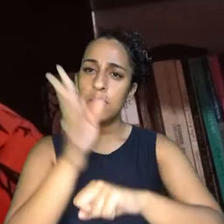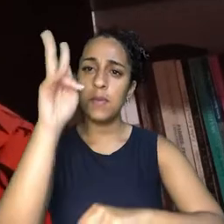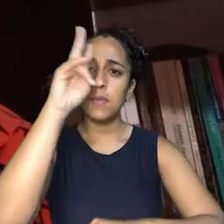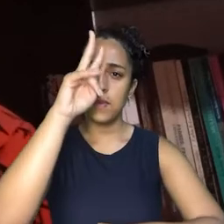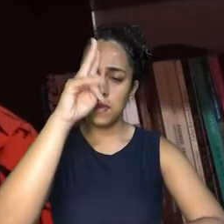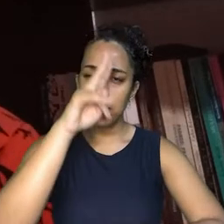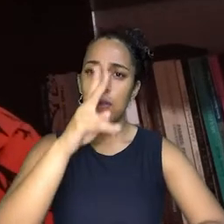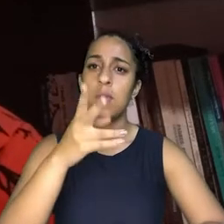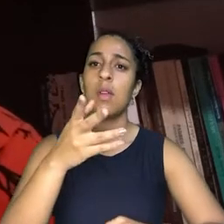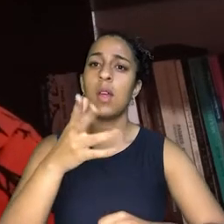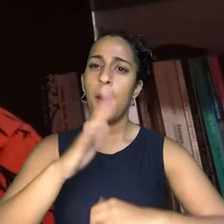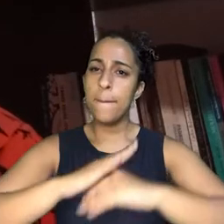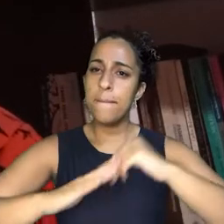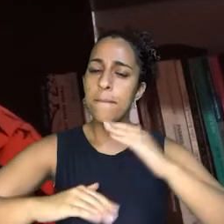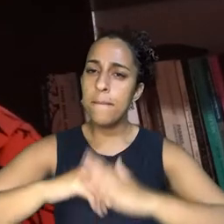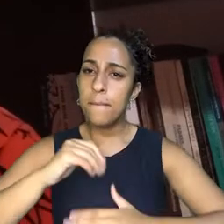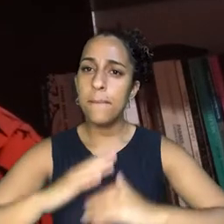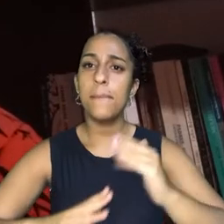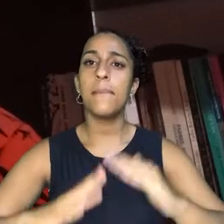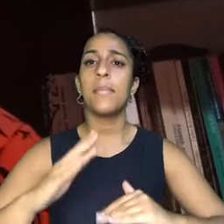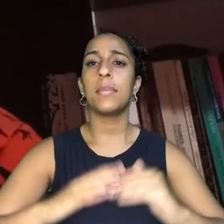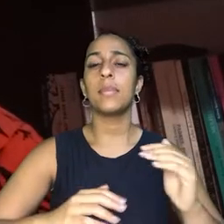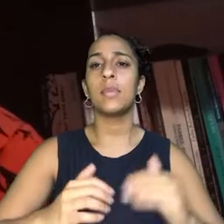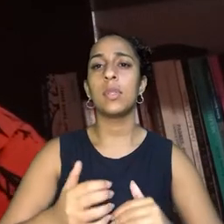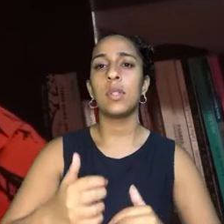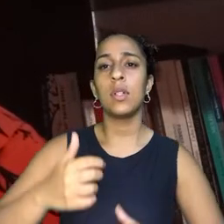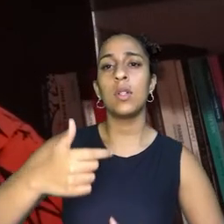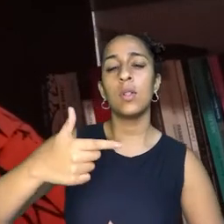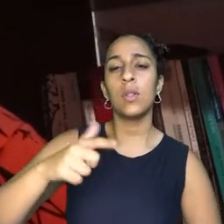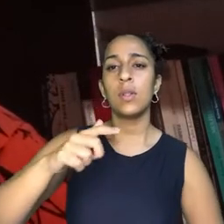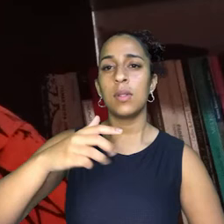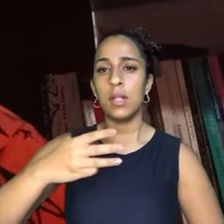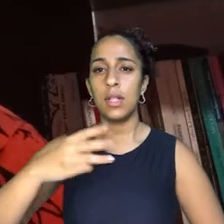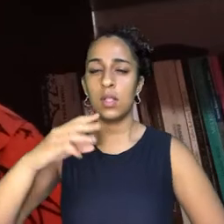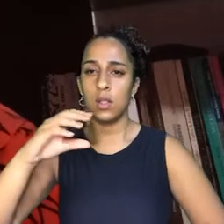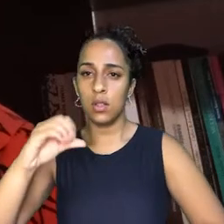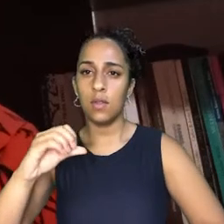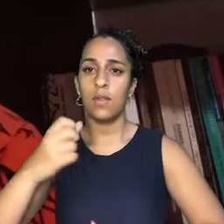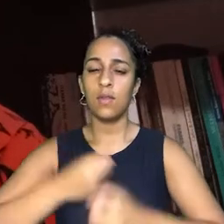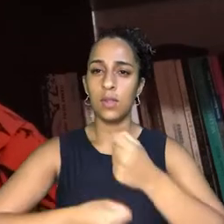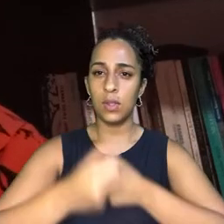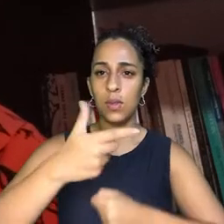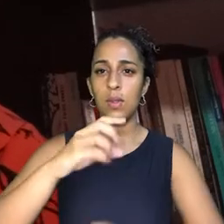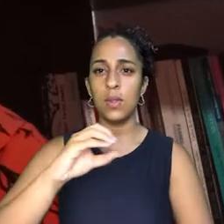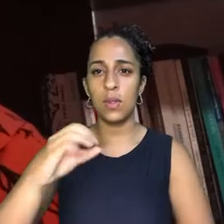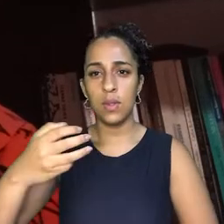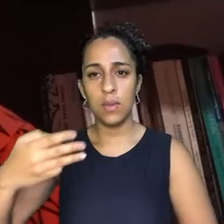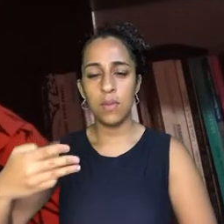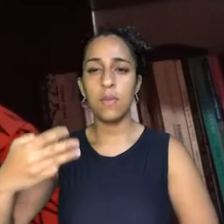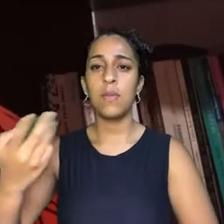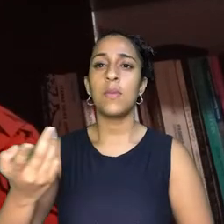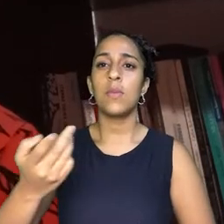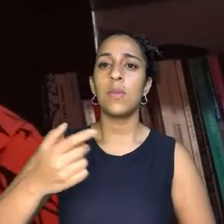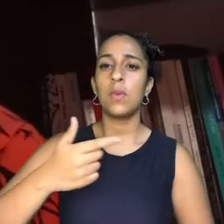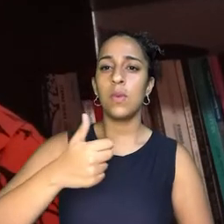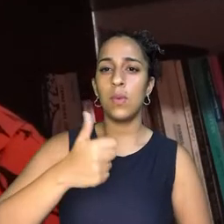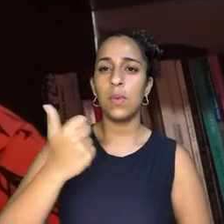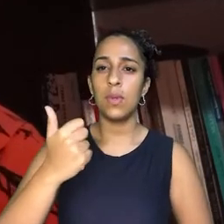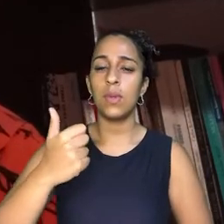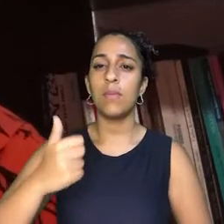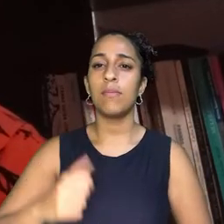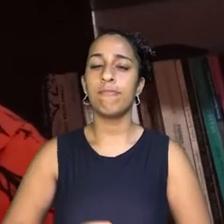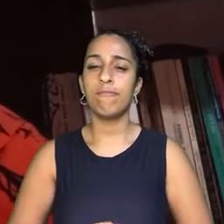ao mesmo tempo colocar em prática as normativas 10.000 6639 de 2003 e 11.645 de